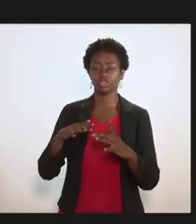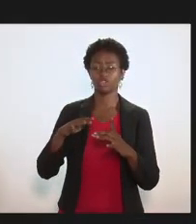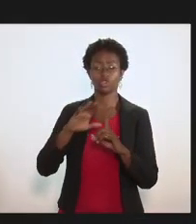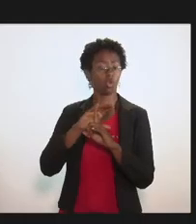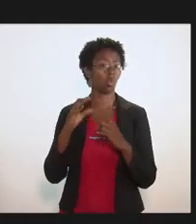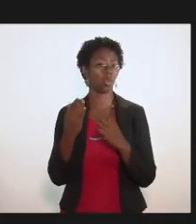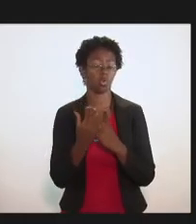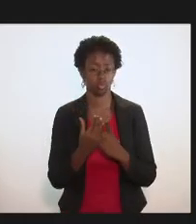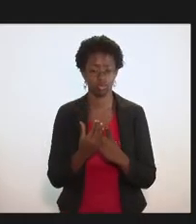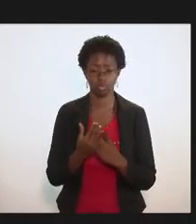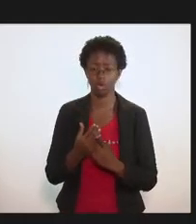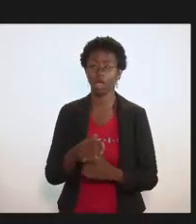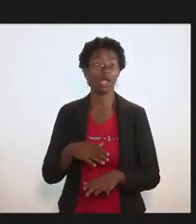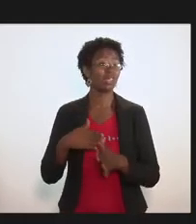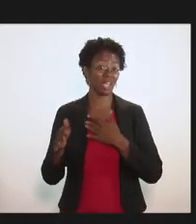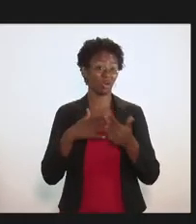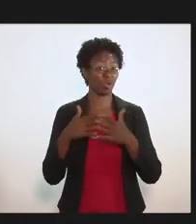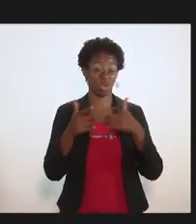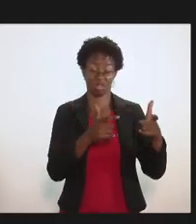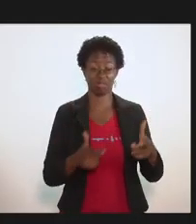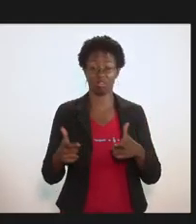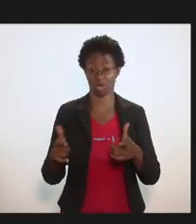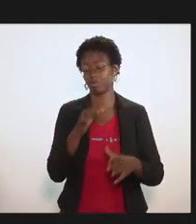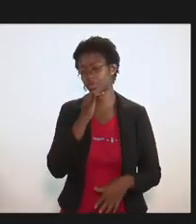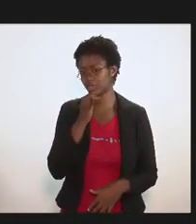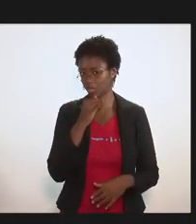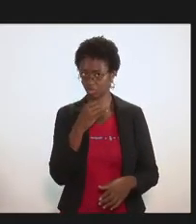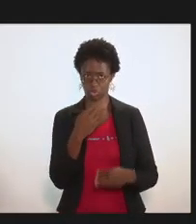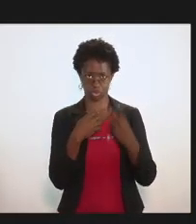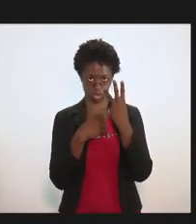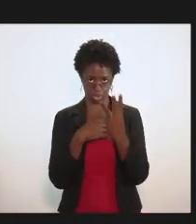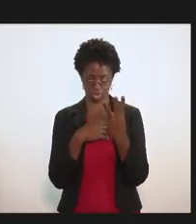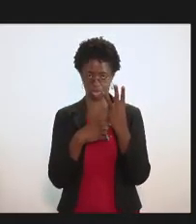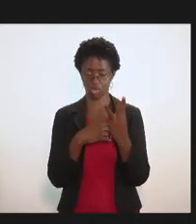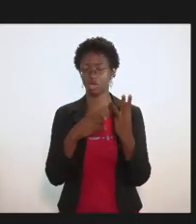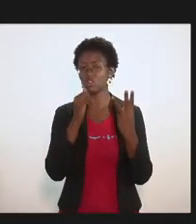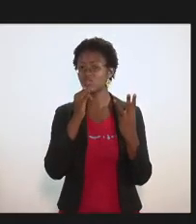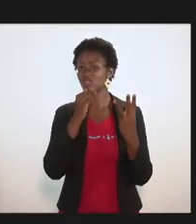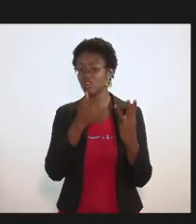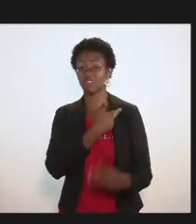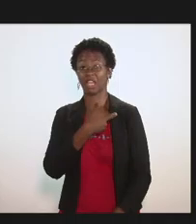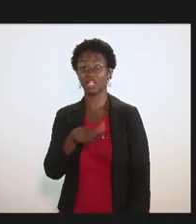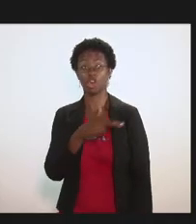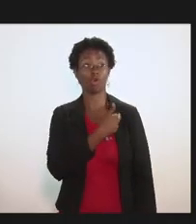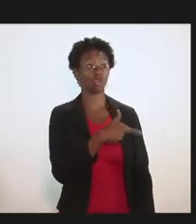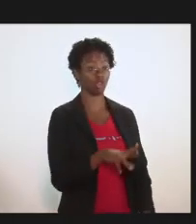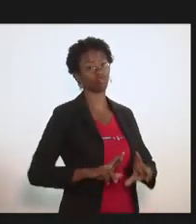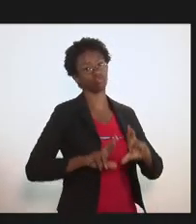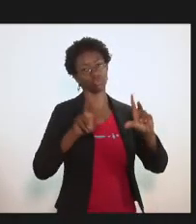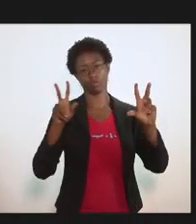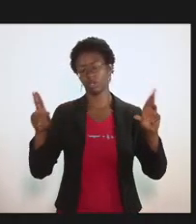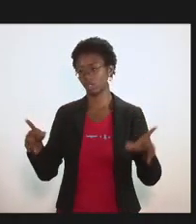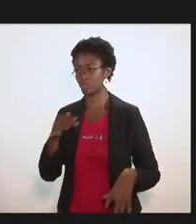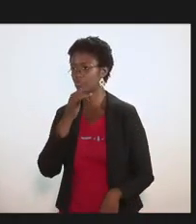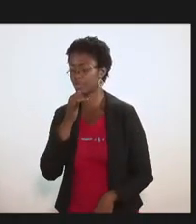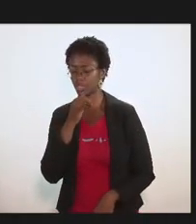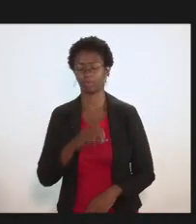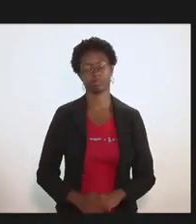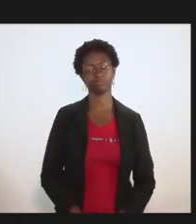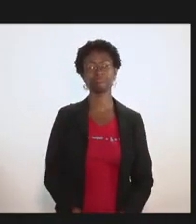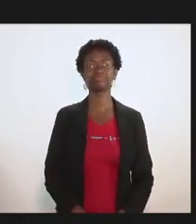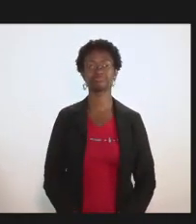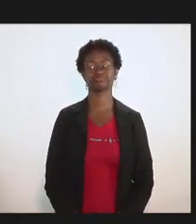Esta lei não se aplica a templos religiosos e locais de culto. Locais de